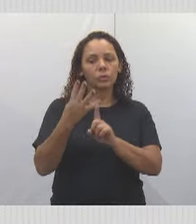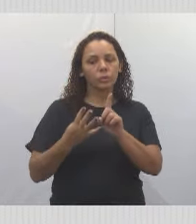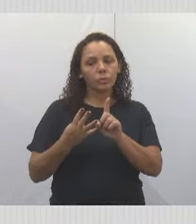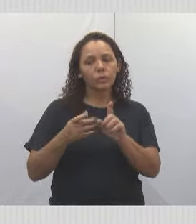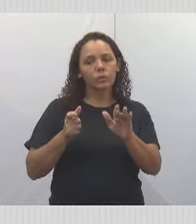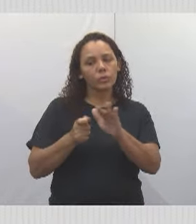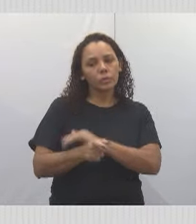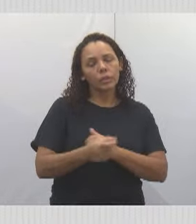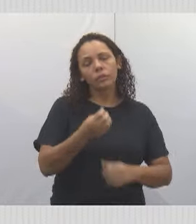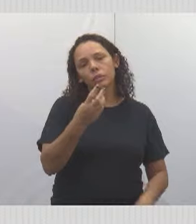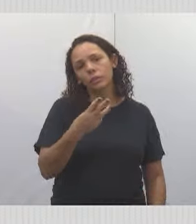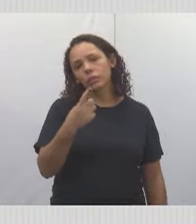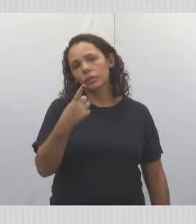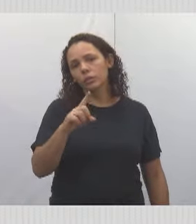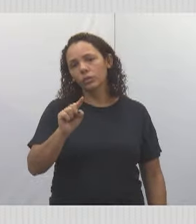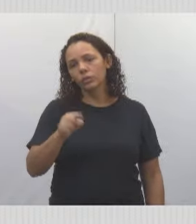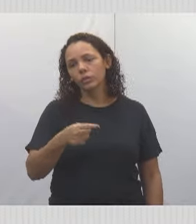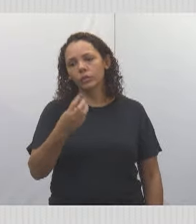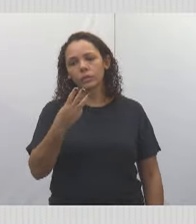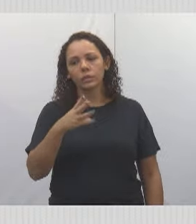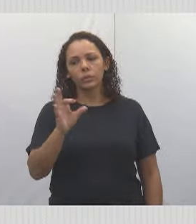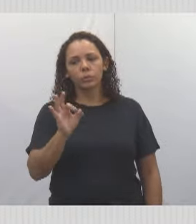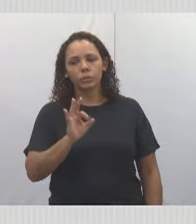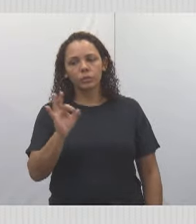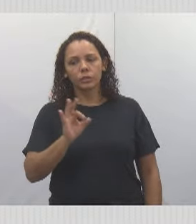31,3% dos recursos próprios arrecadados no município.